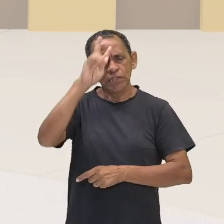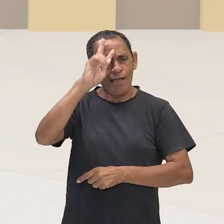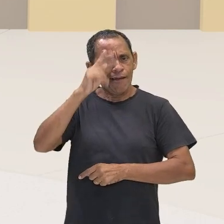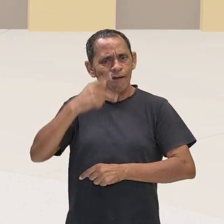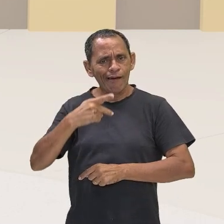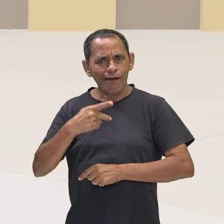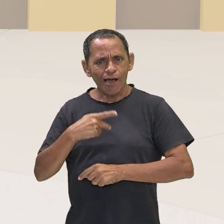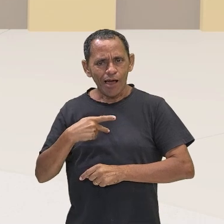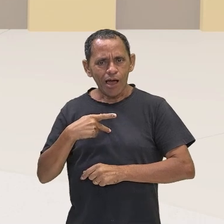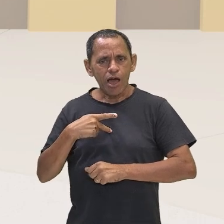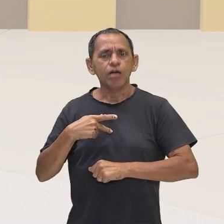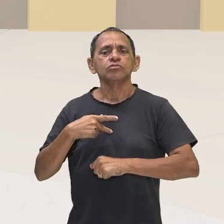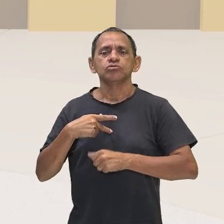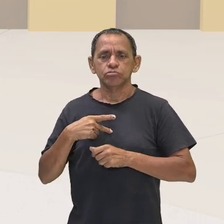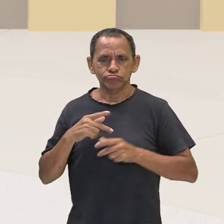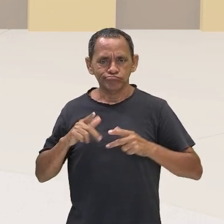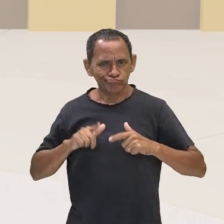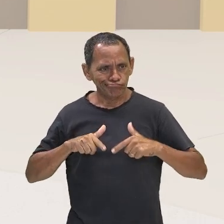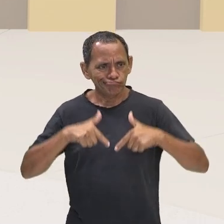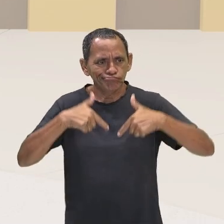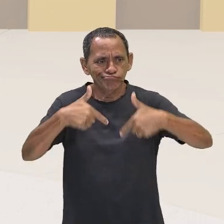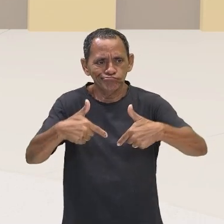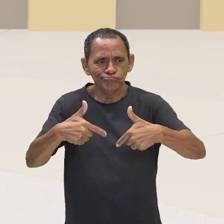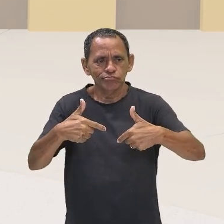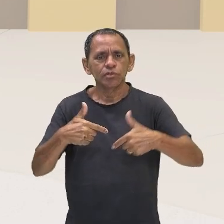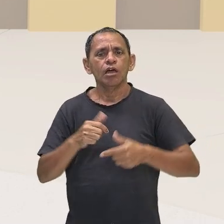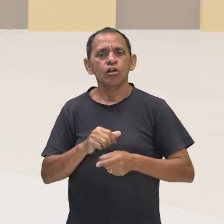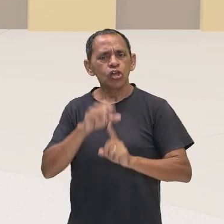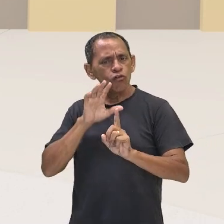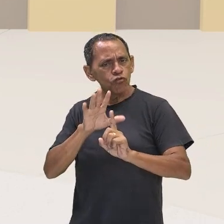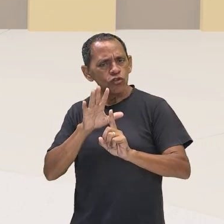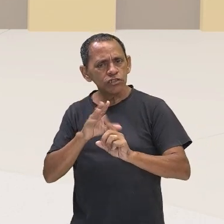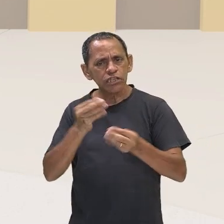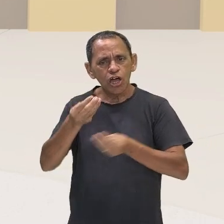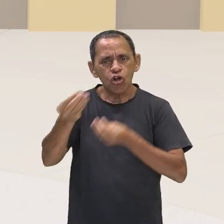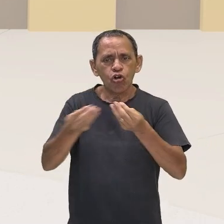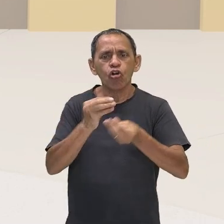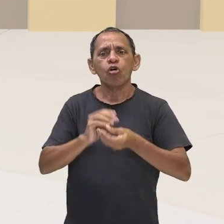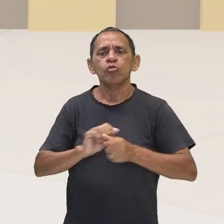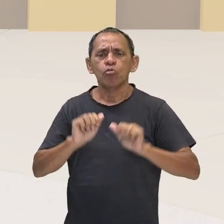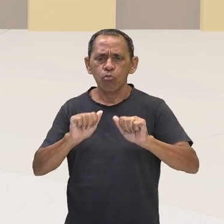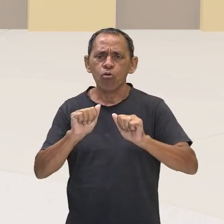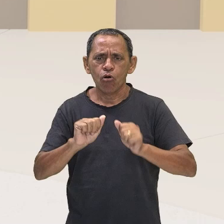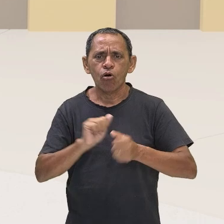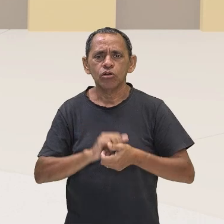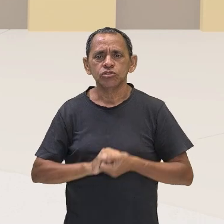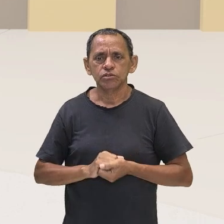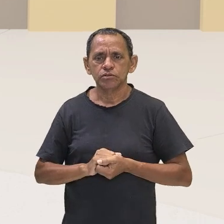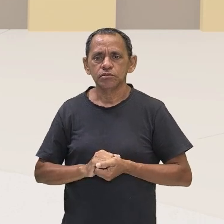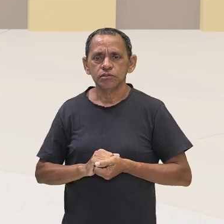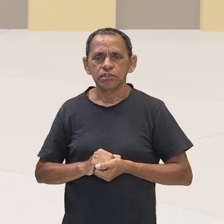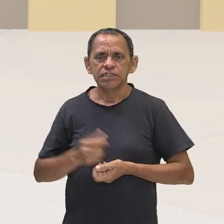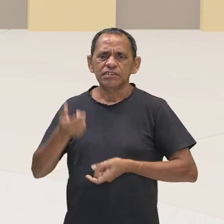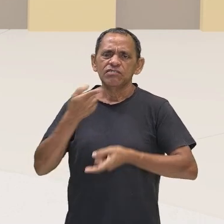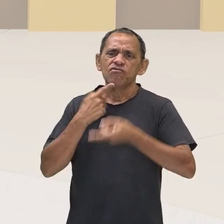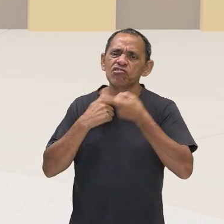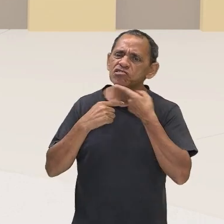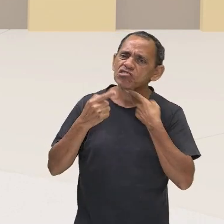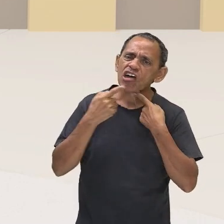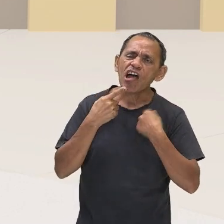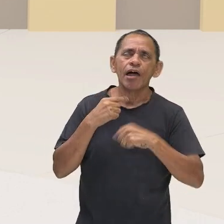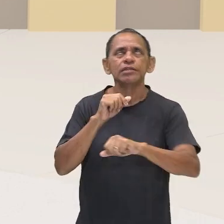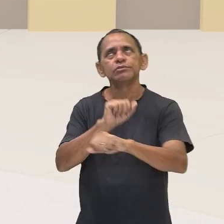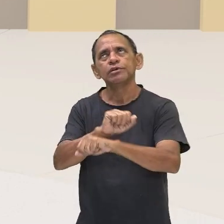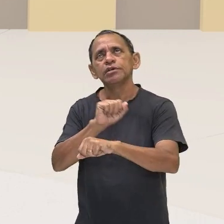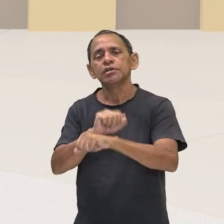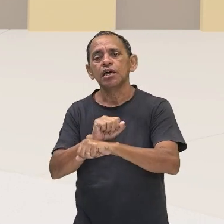fazer o que precisa ser feito com atitude positiva, né? Não esperar ter vontade para fazer aquilo que é necessário,